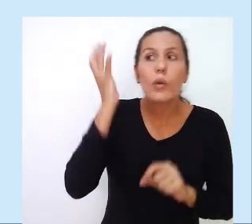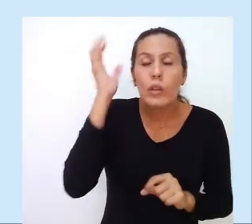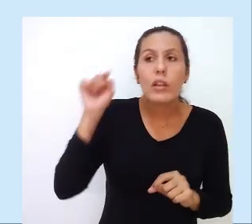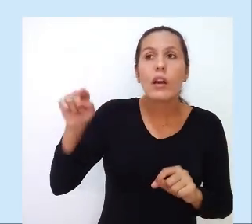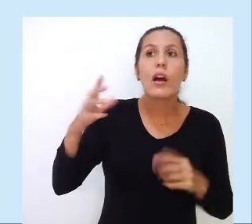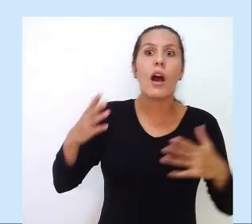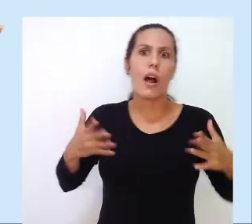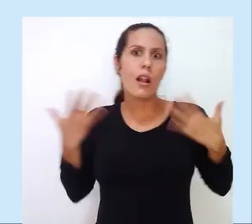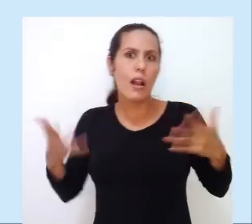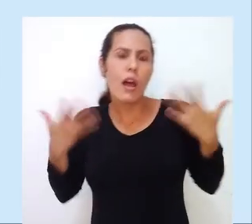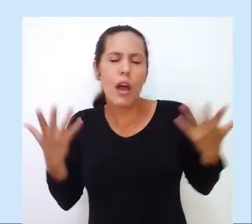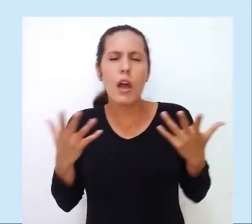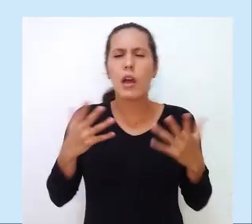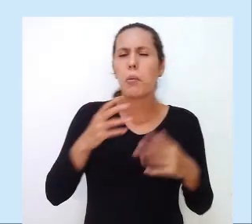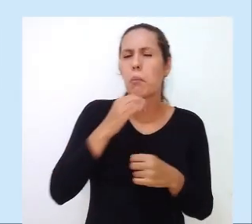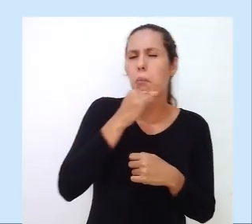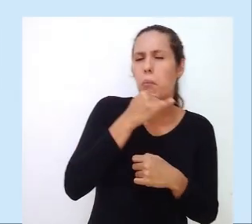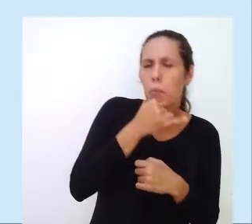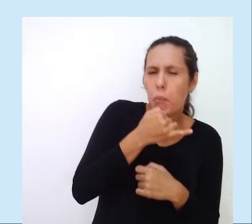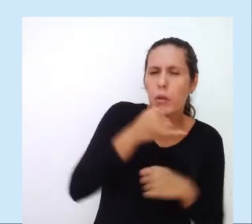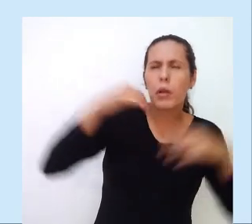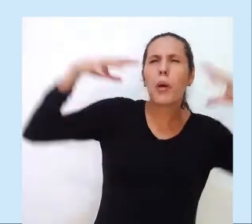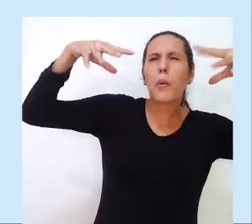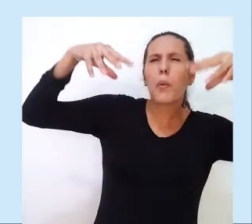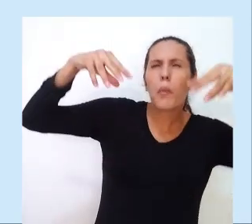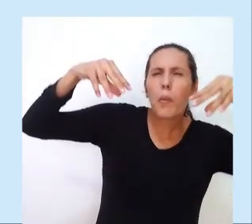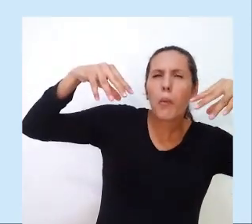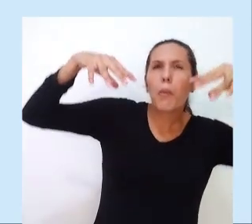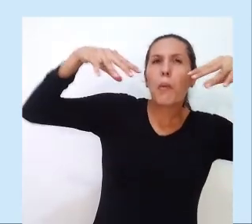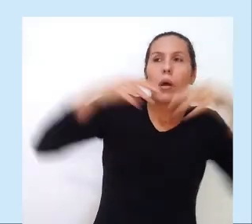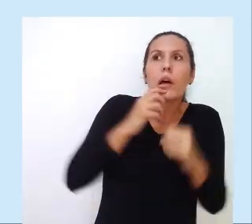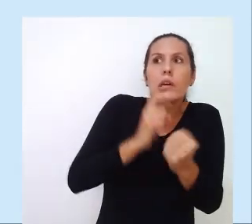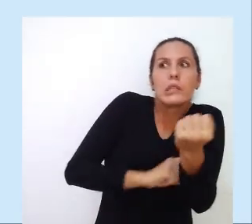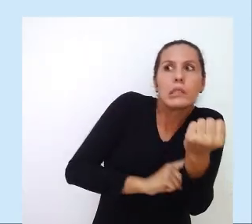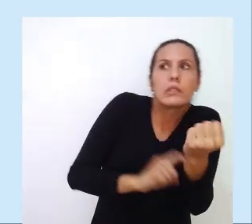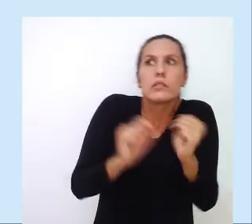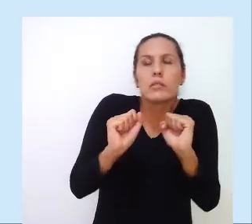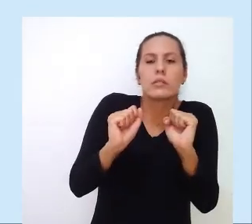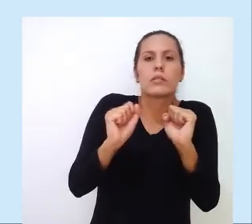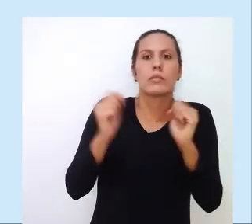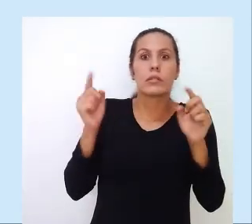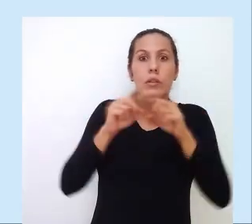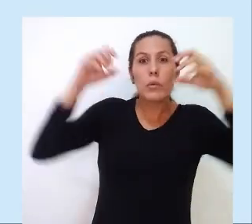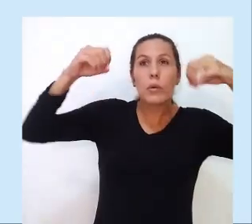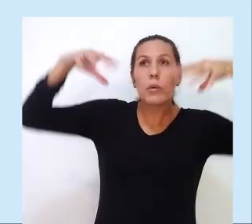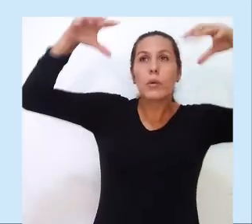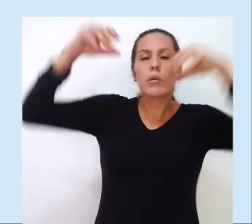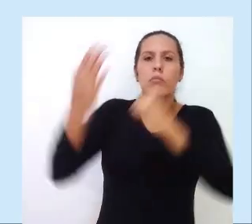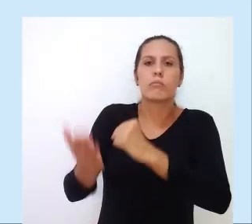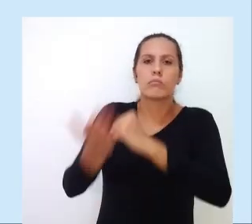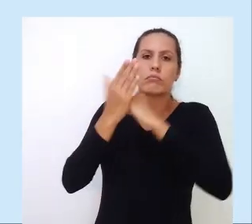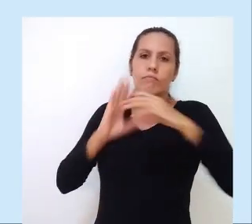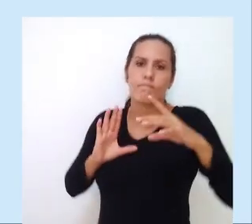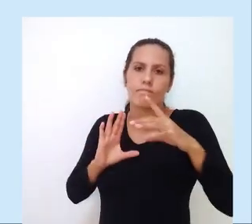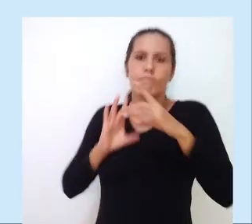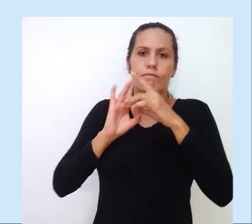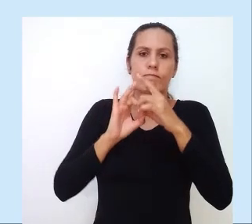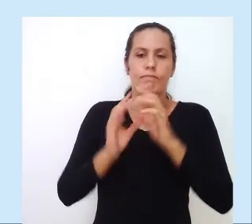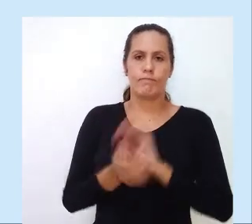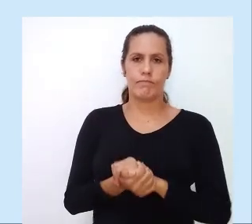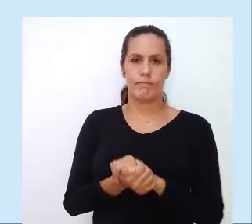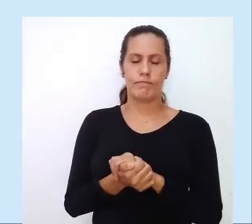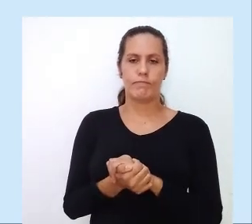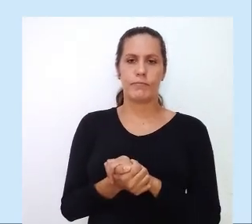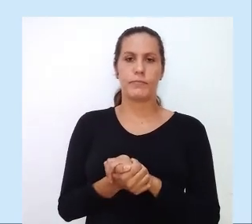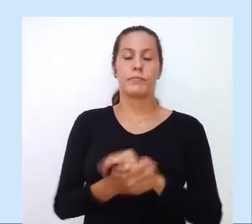está acontecendo é uma coisa alegre, se é uma coisa triste, se é um suspense. Então, a iluminação ajuda também nisso.